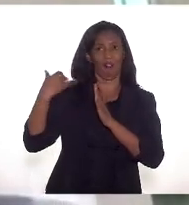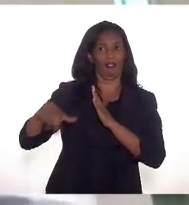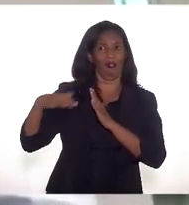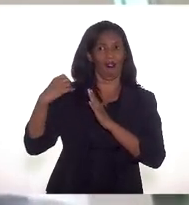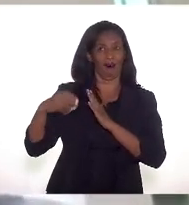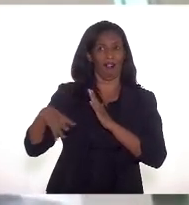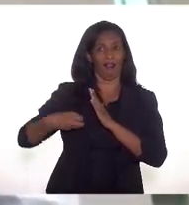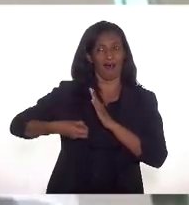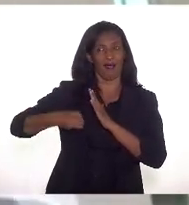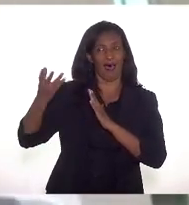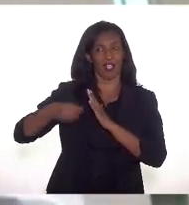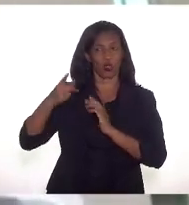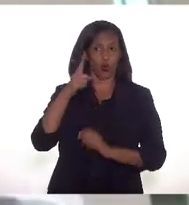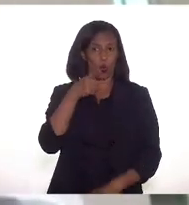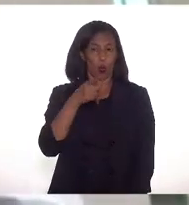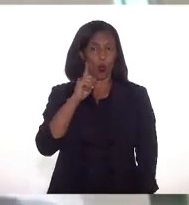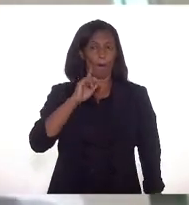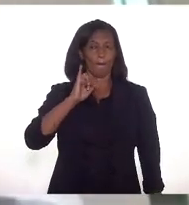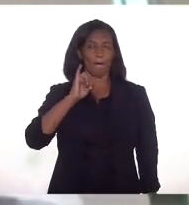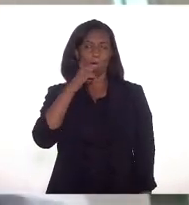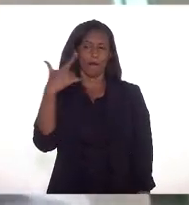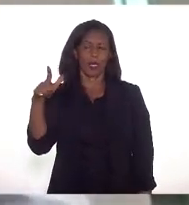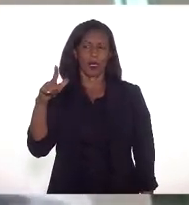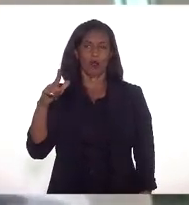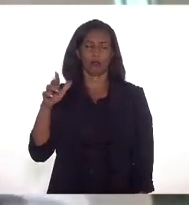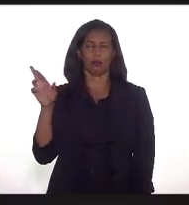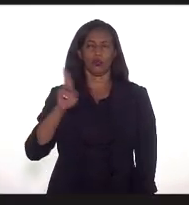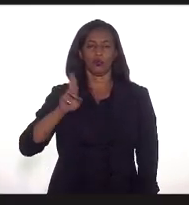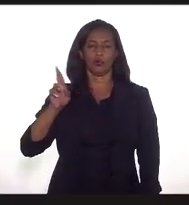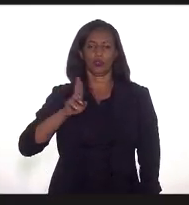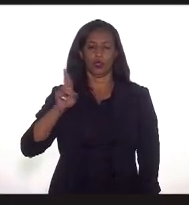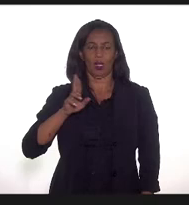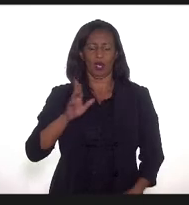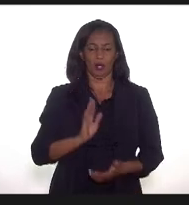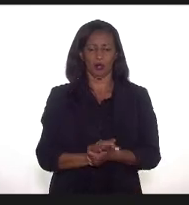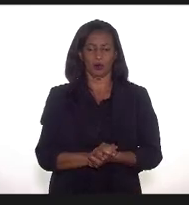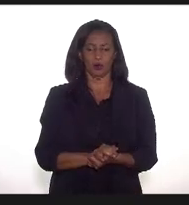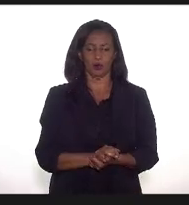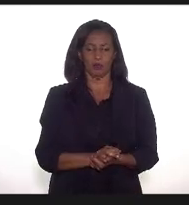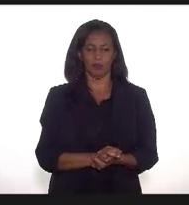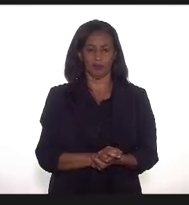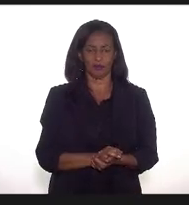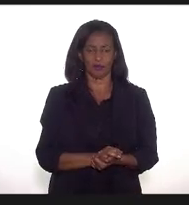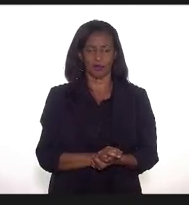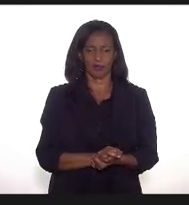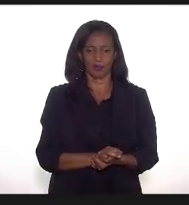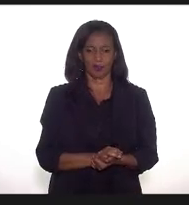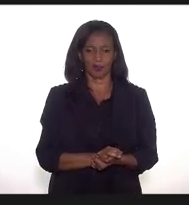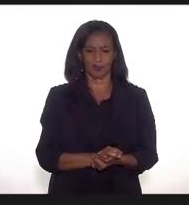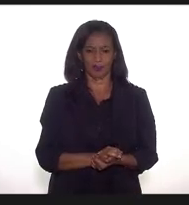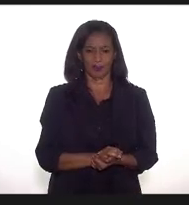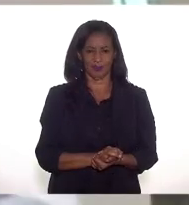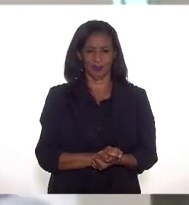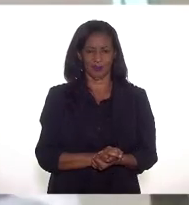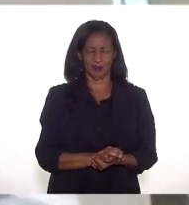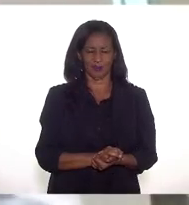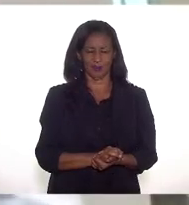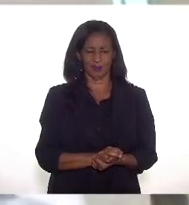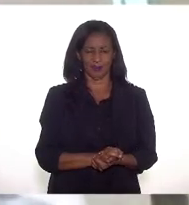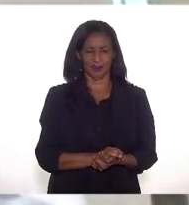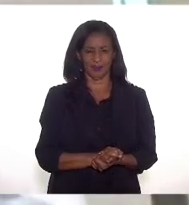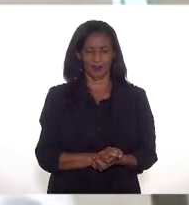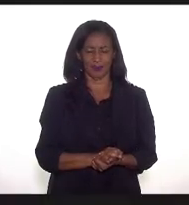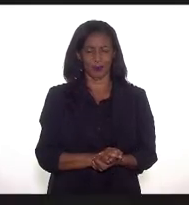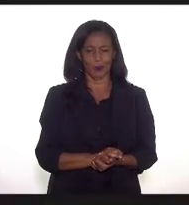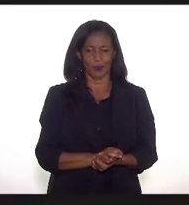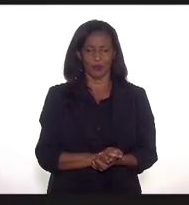aproximadamente R$1 bilhão, um desembolso de caixa no ano. Bom, entrei de novo? Entrei de novo? Entrou,